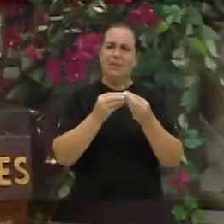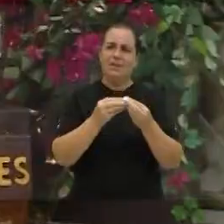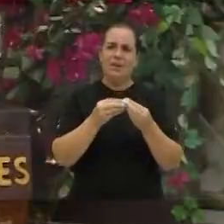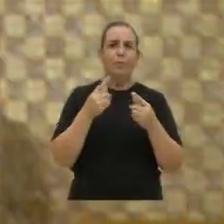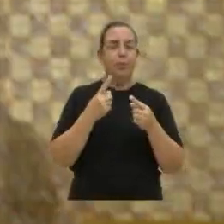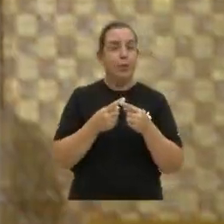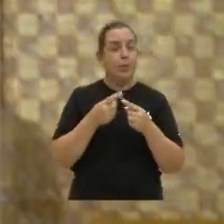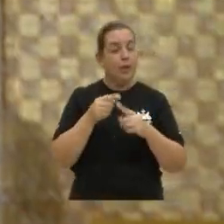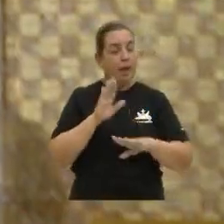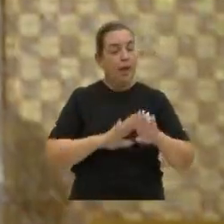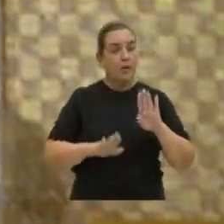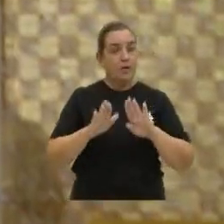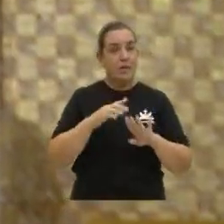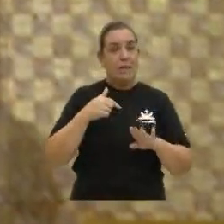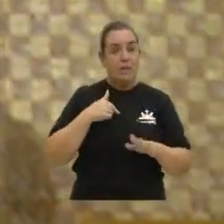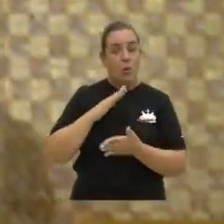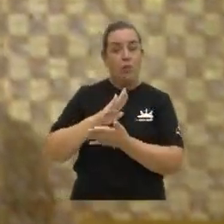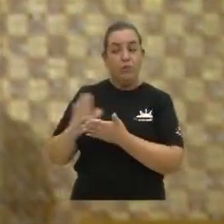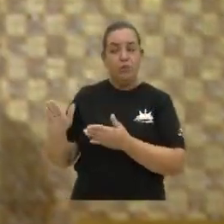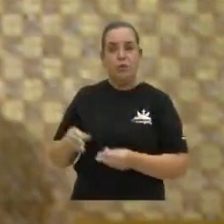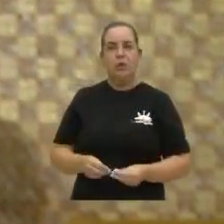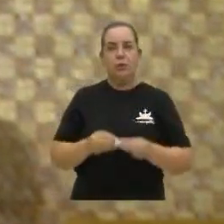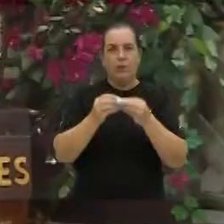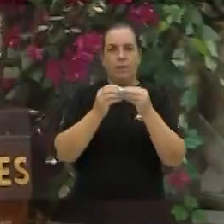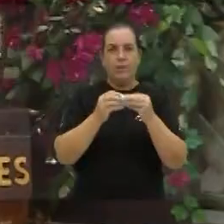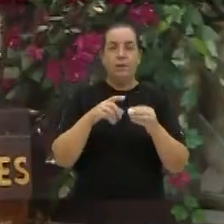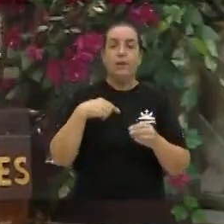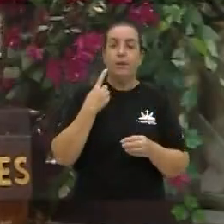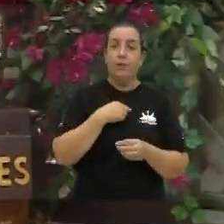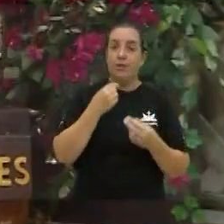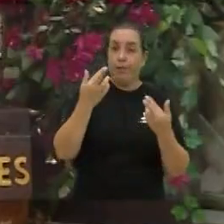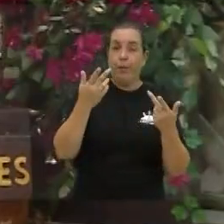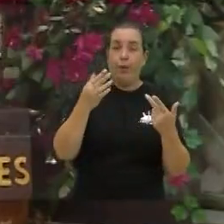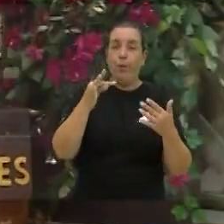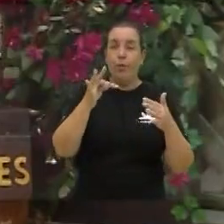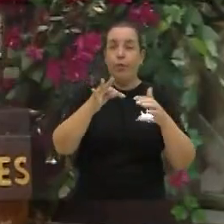porque às vezes gazeando a missa, nós vamos ser um Tomé.